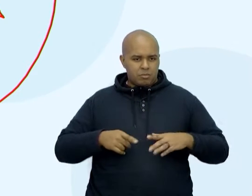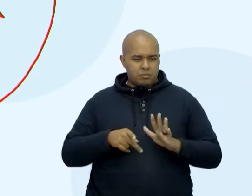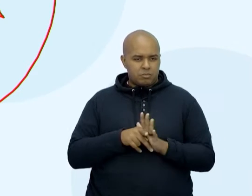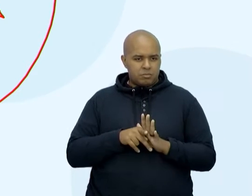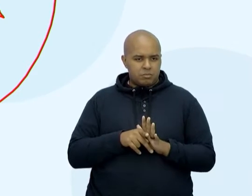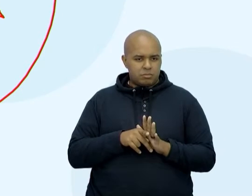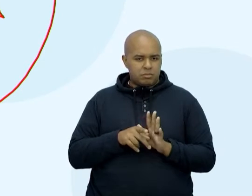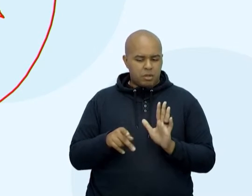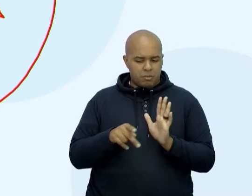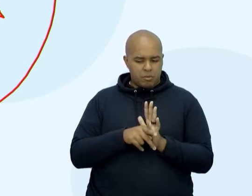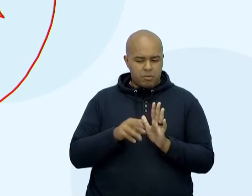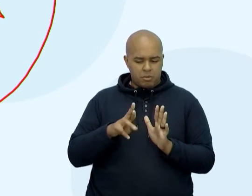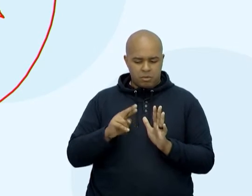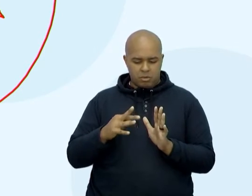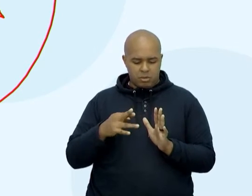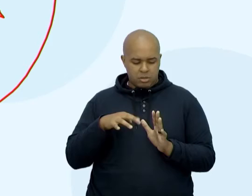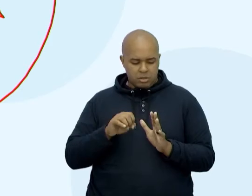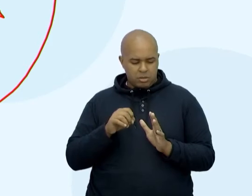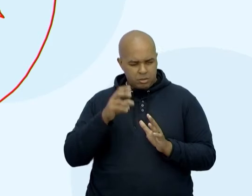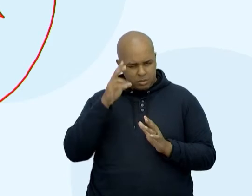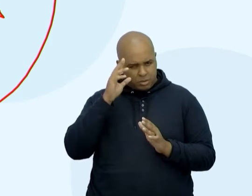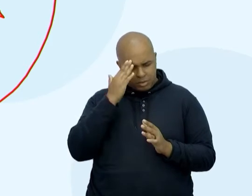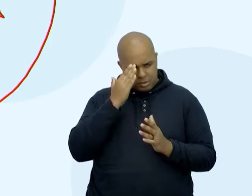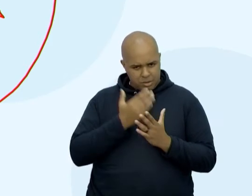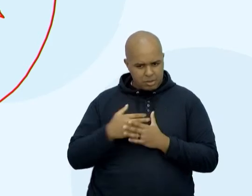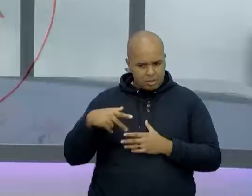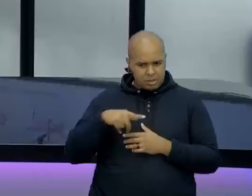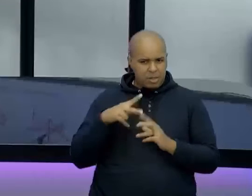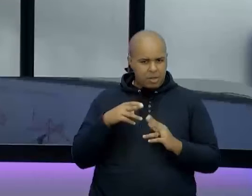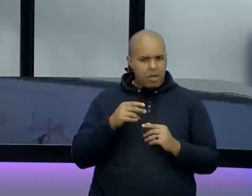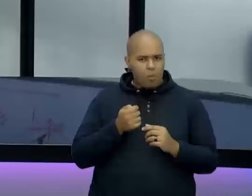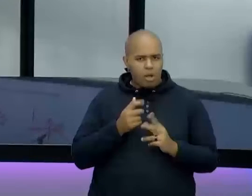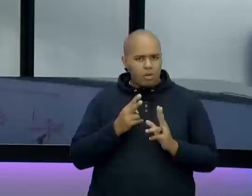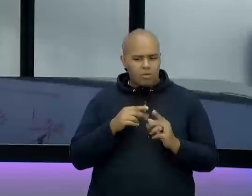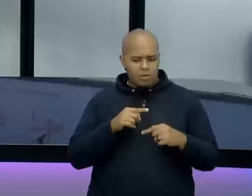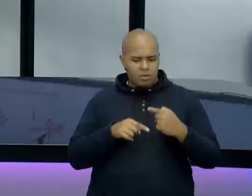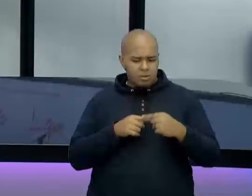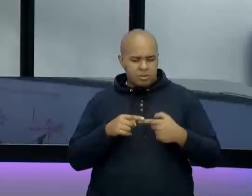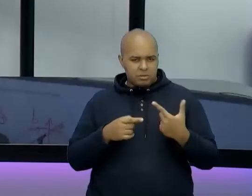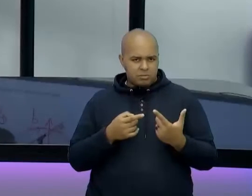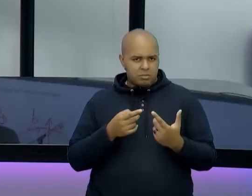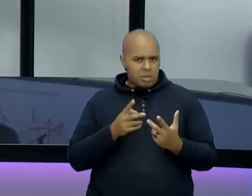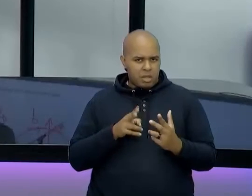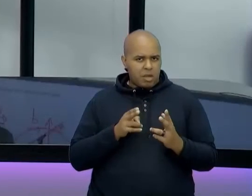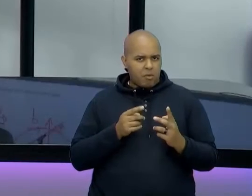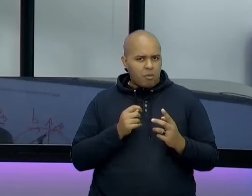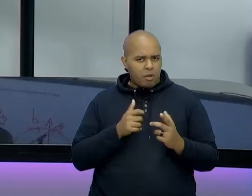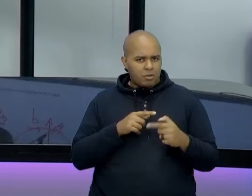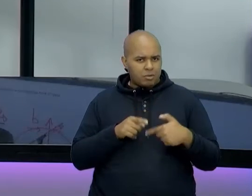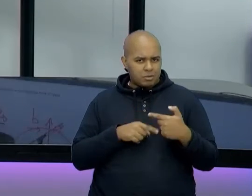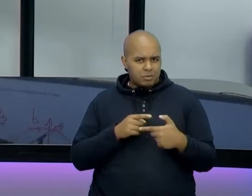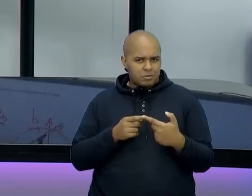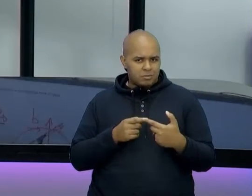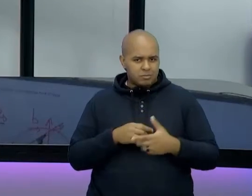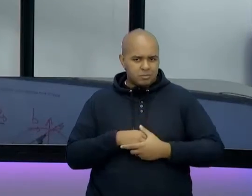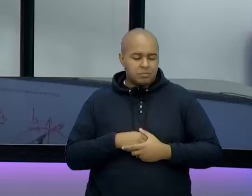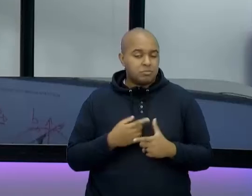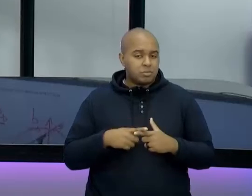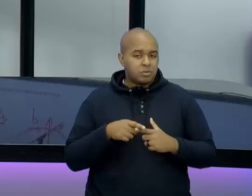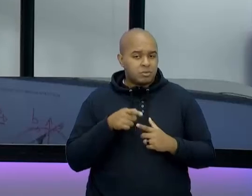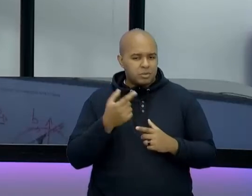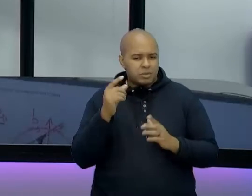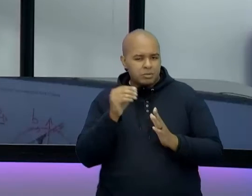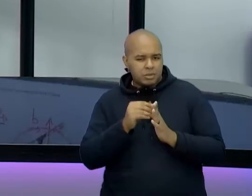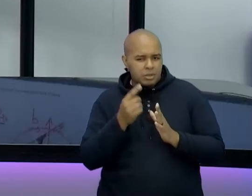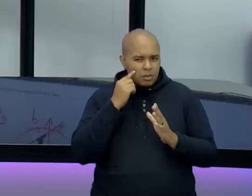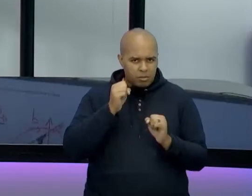condições da própria rotação. Você acredita que andar é quase uma rotação? É quase uma rotação? É, com atrito. Porque você vai,